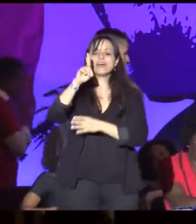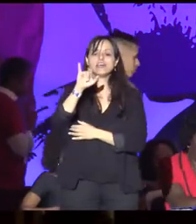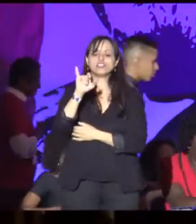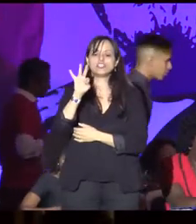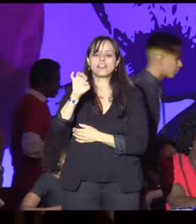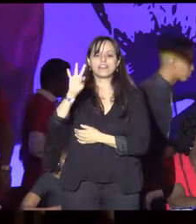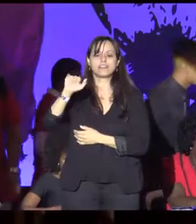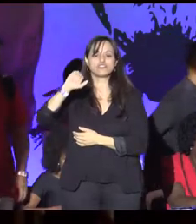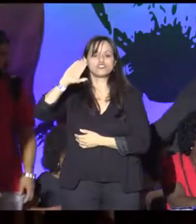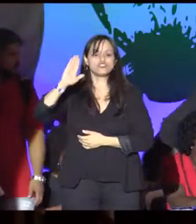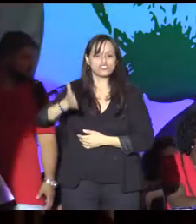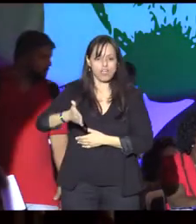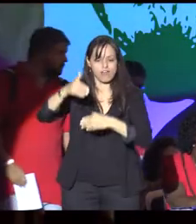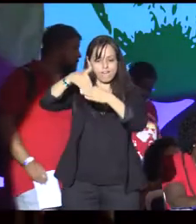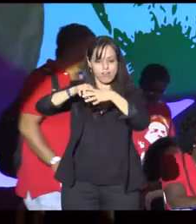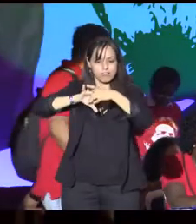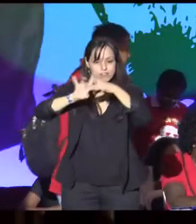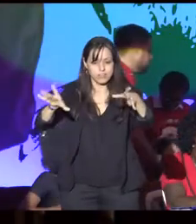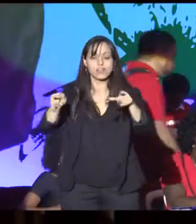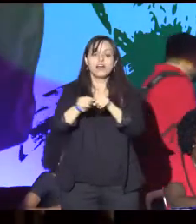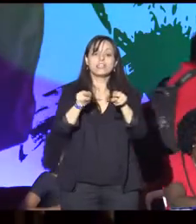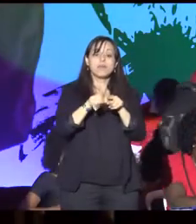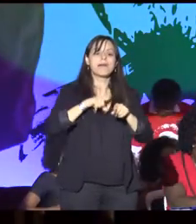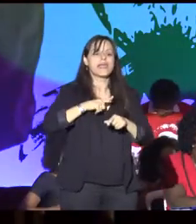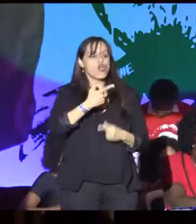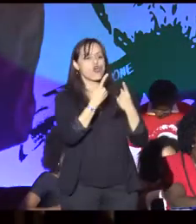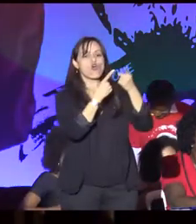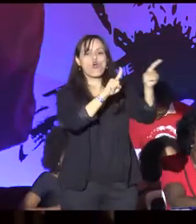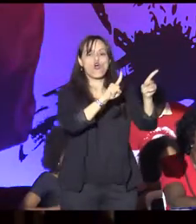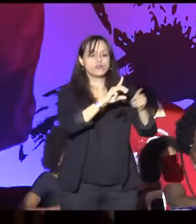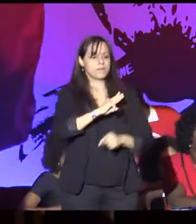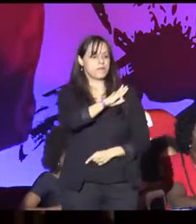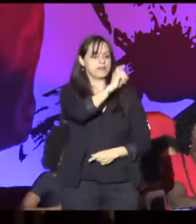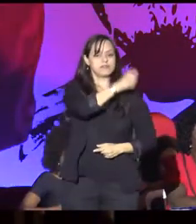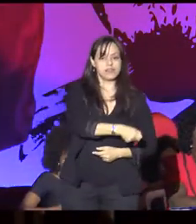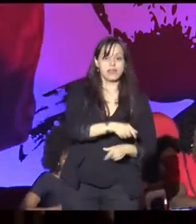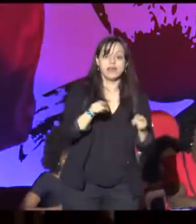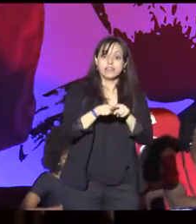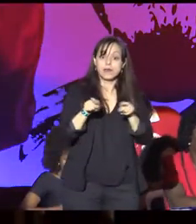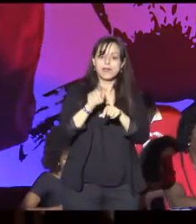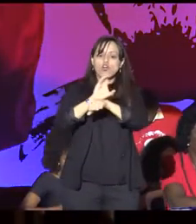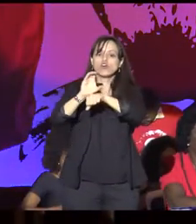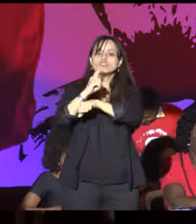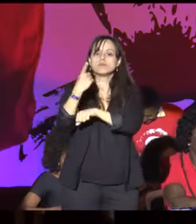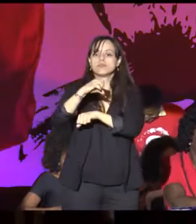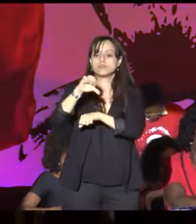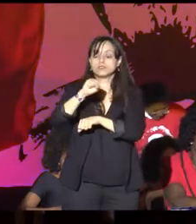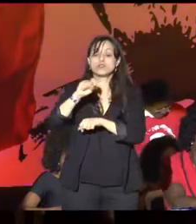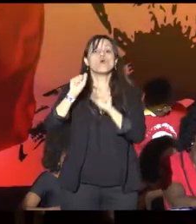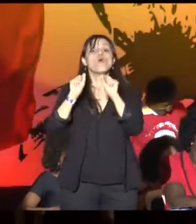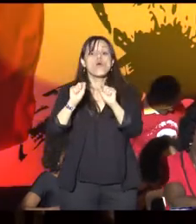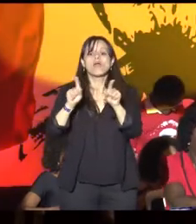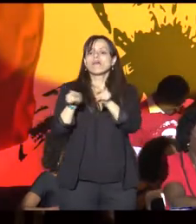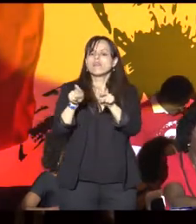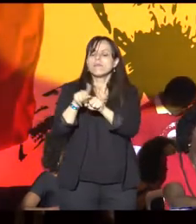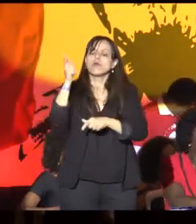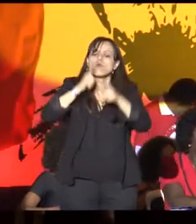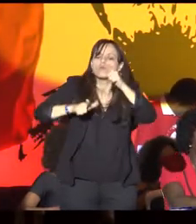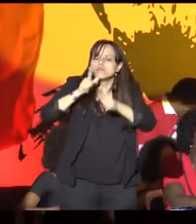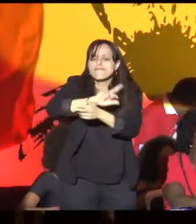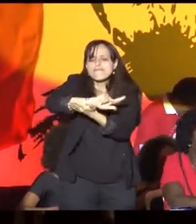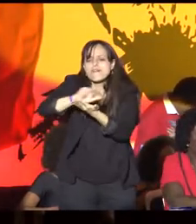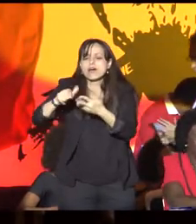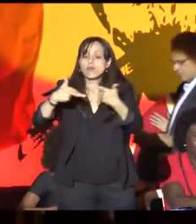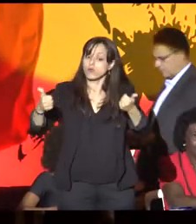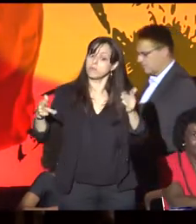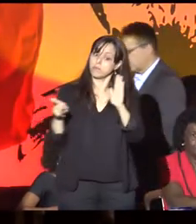a ditadura militar. Participou da elaboração da Constituição de 1988 e nela garantiu conquistas importantes para o